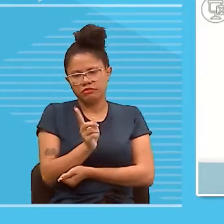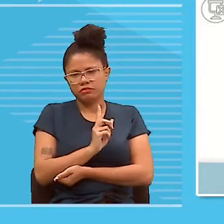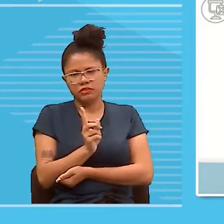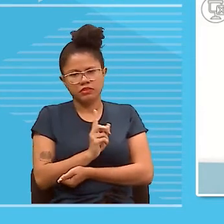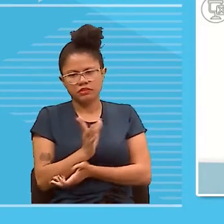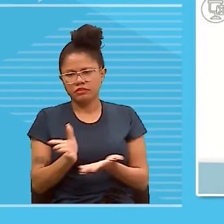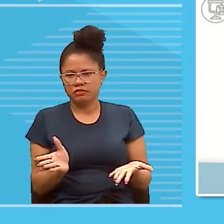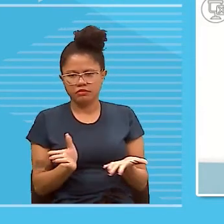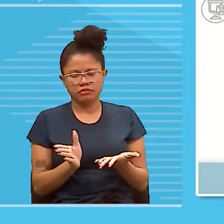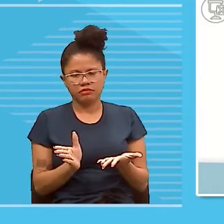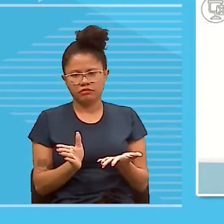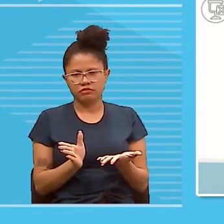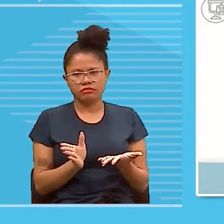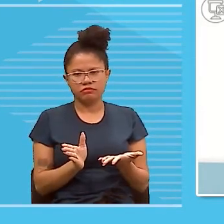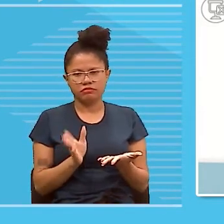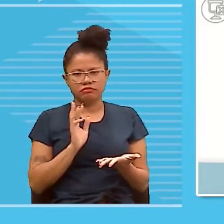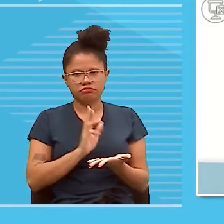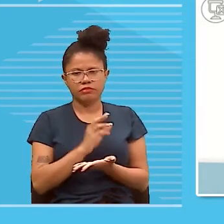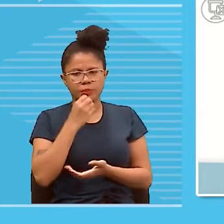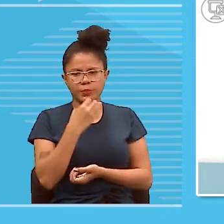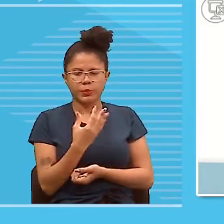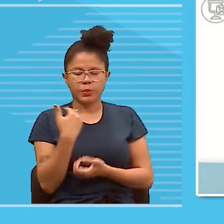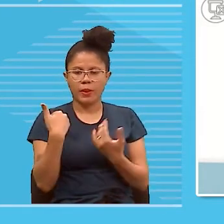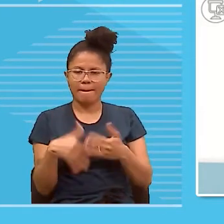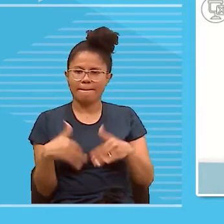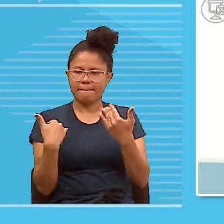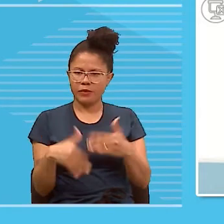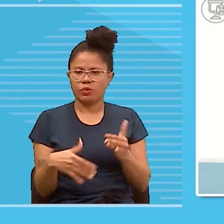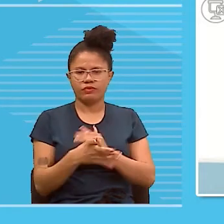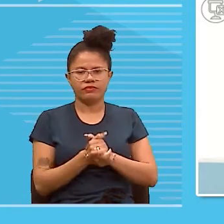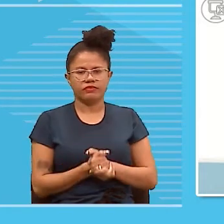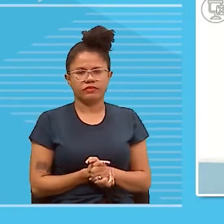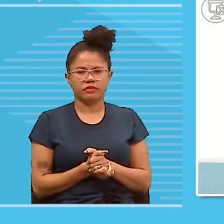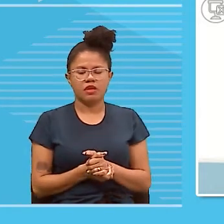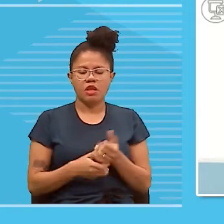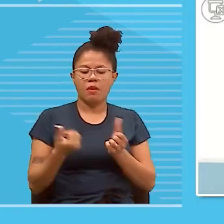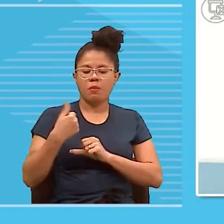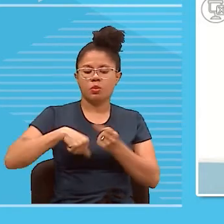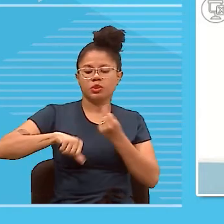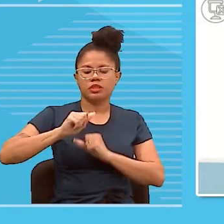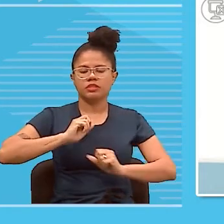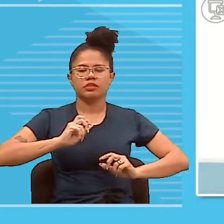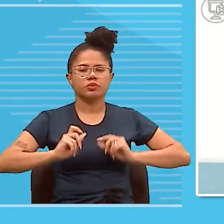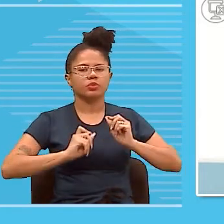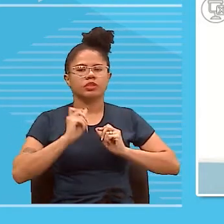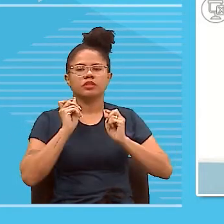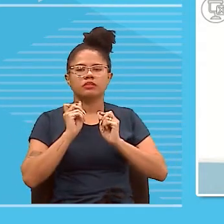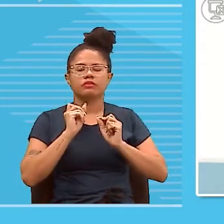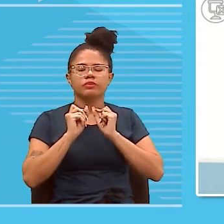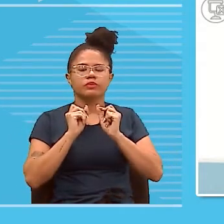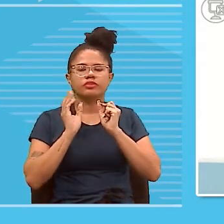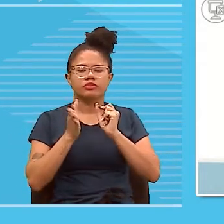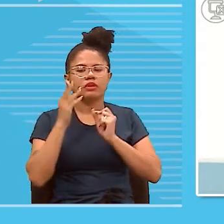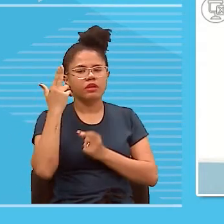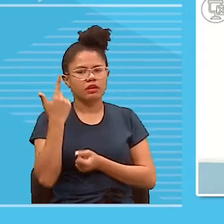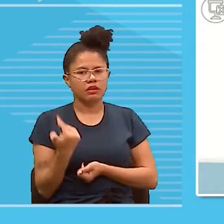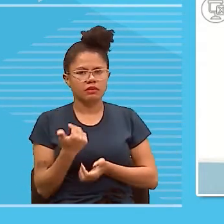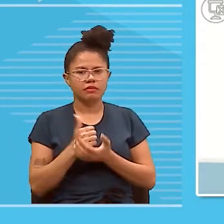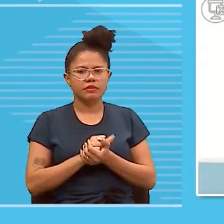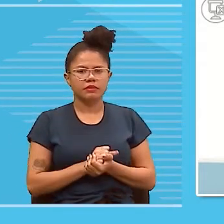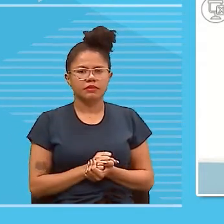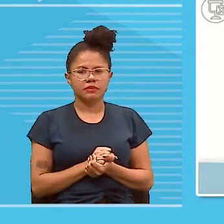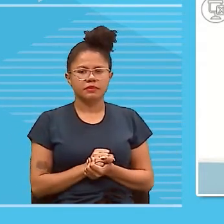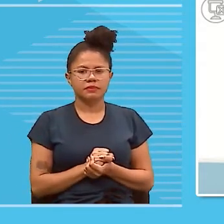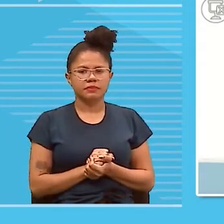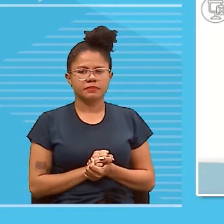ou seja é a quebra daquilo que é natural tá bem